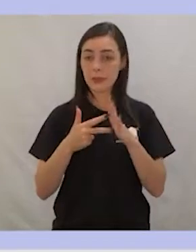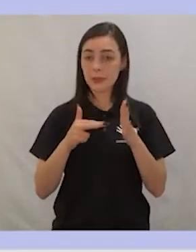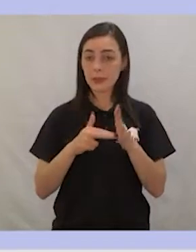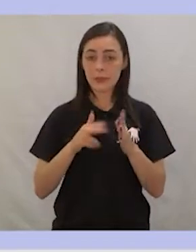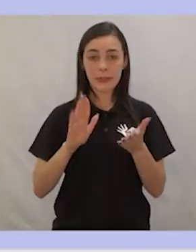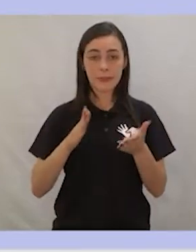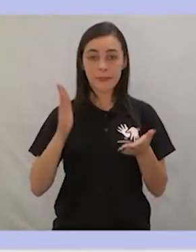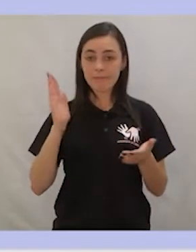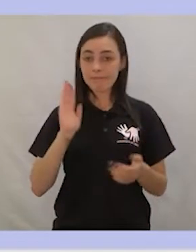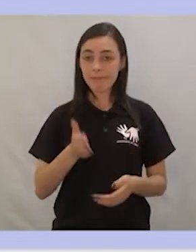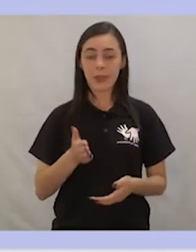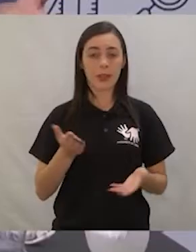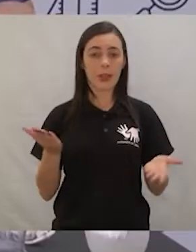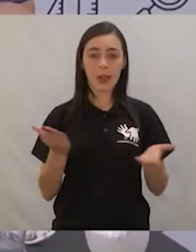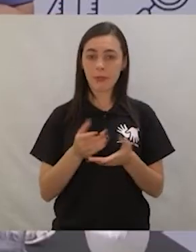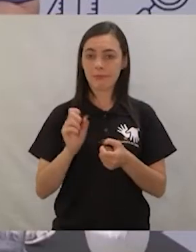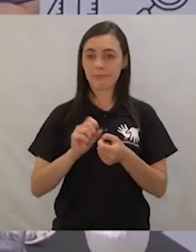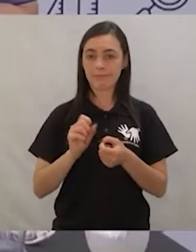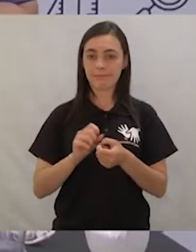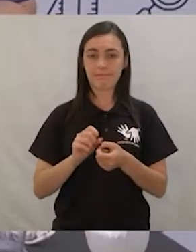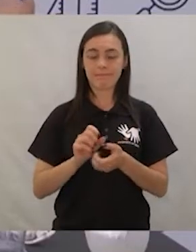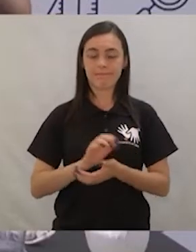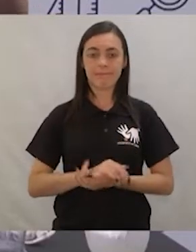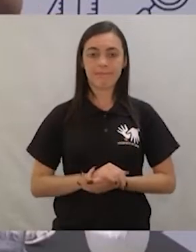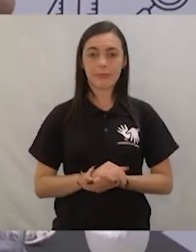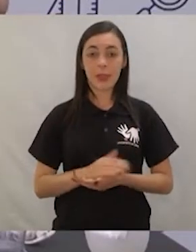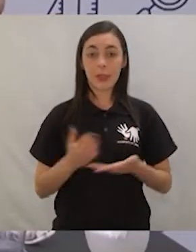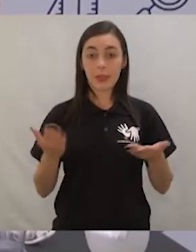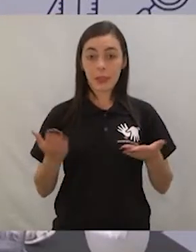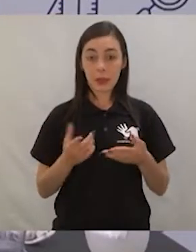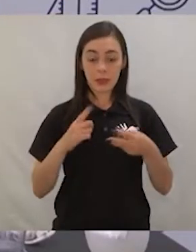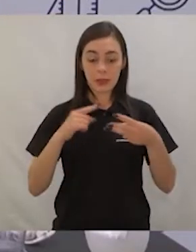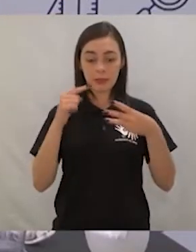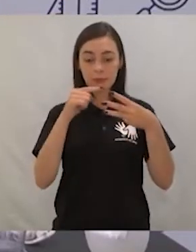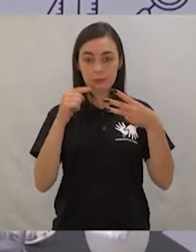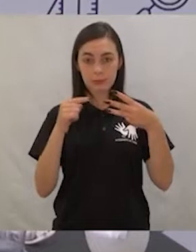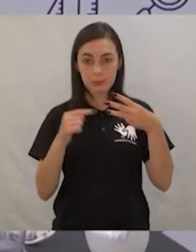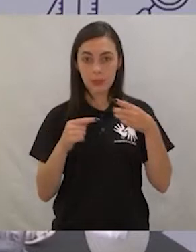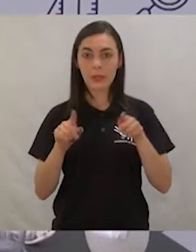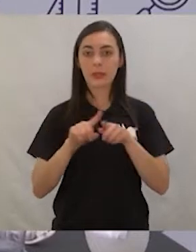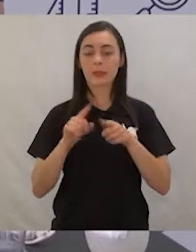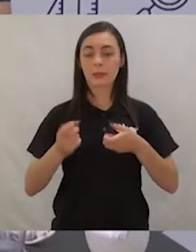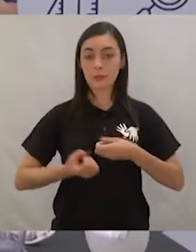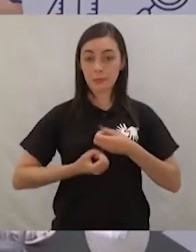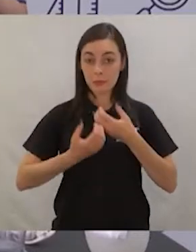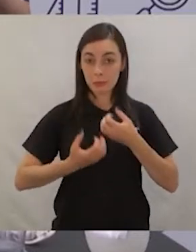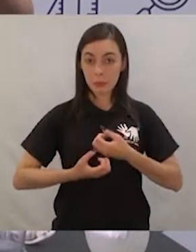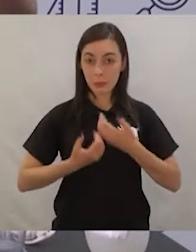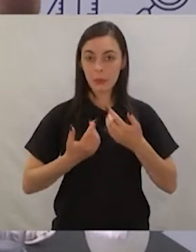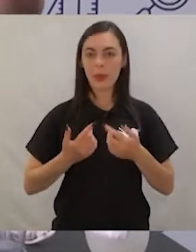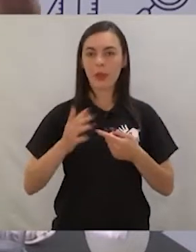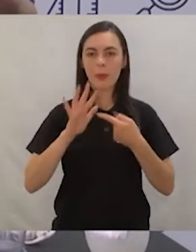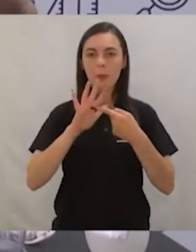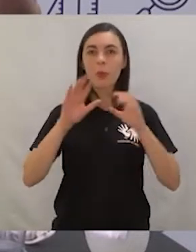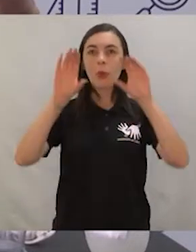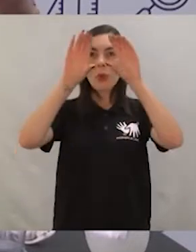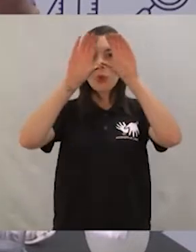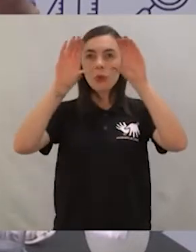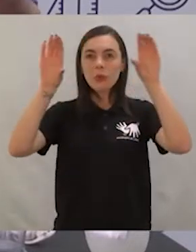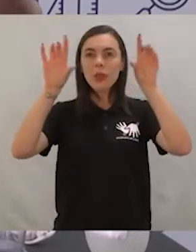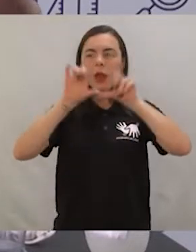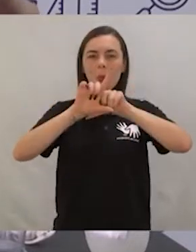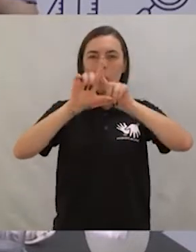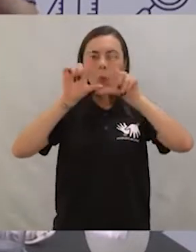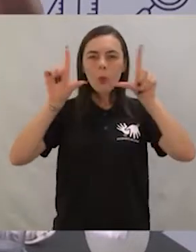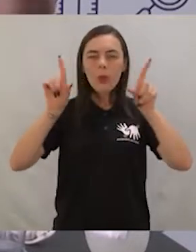recentemente, acabou de fazer. Então, nós retomamos a nossa poesia, onde diz lá o céu estava